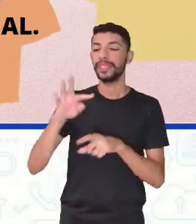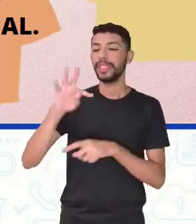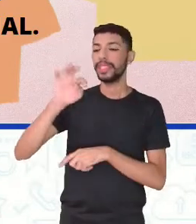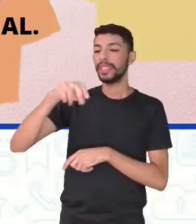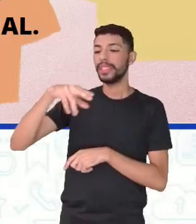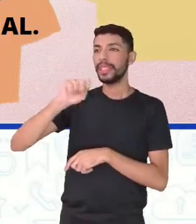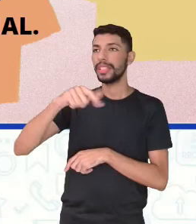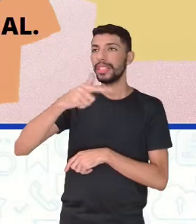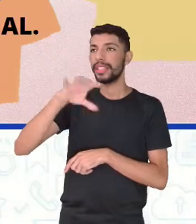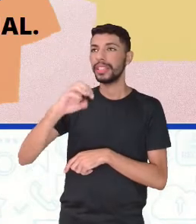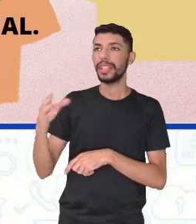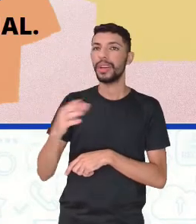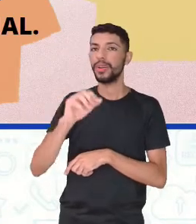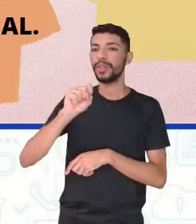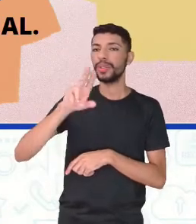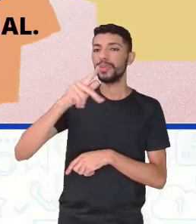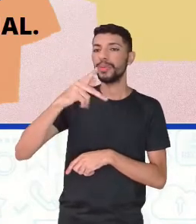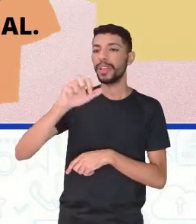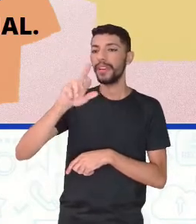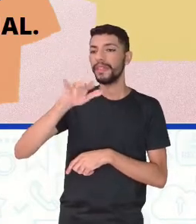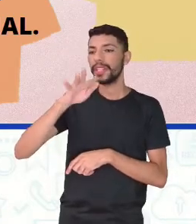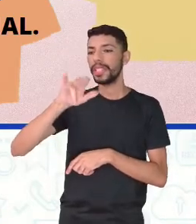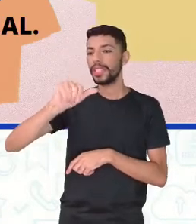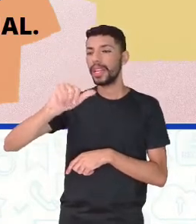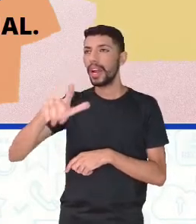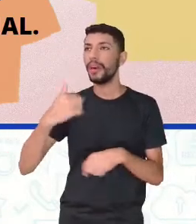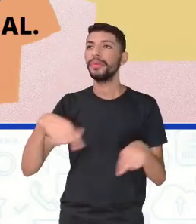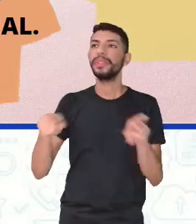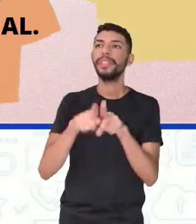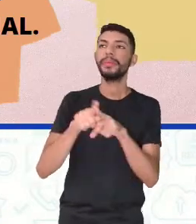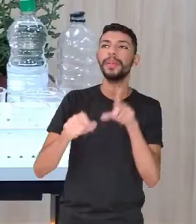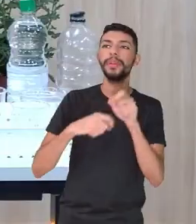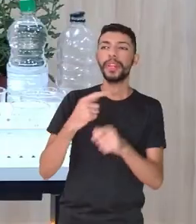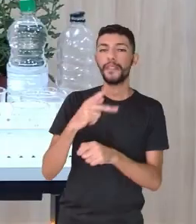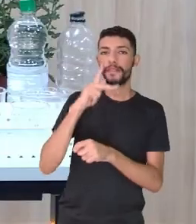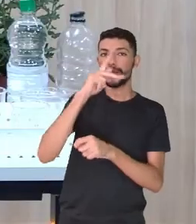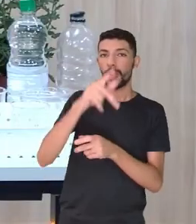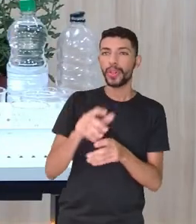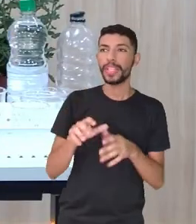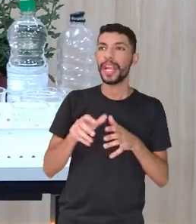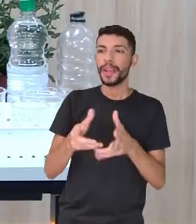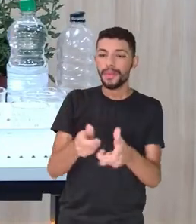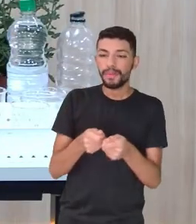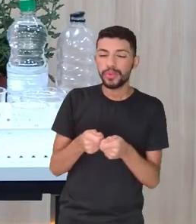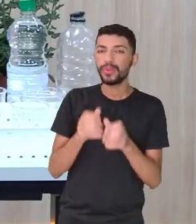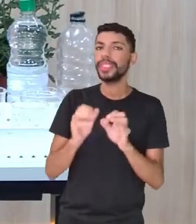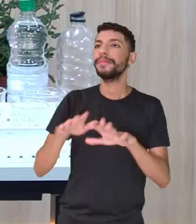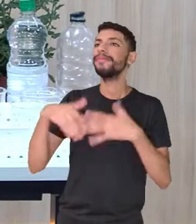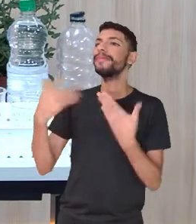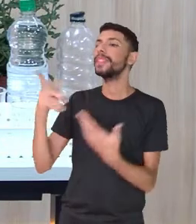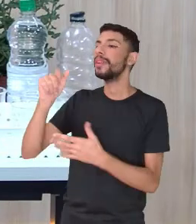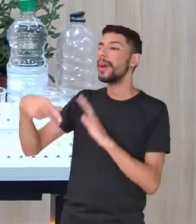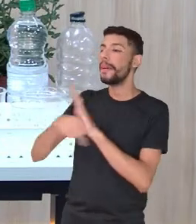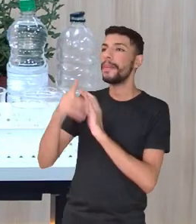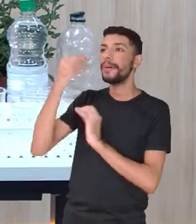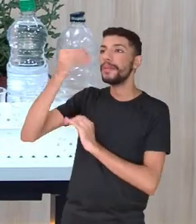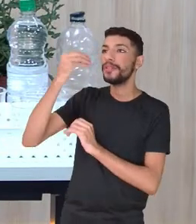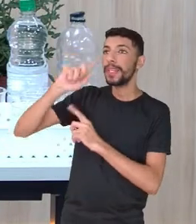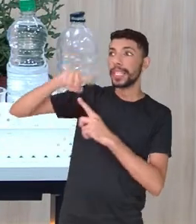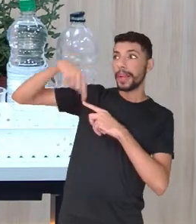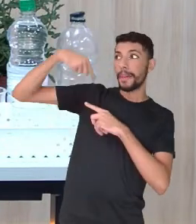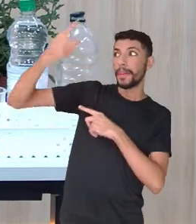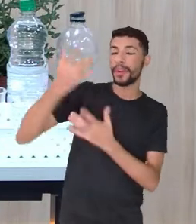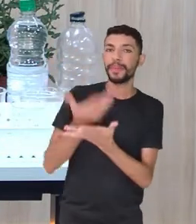superficial e densidade, força, empuxo. Que essa vai ser uma experiência especial na próxima